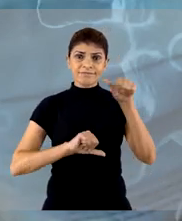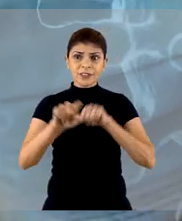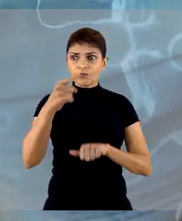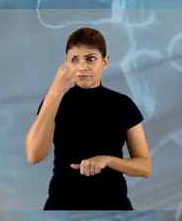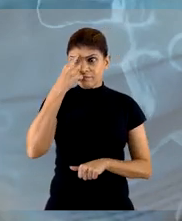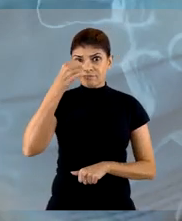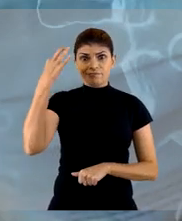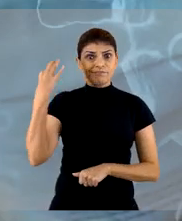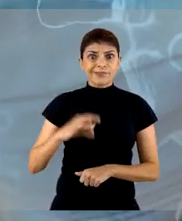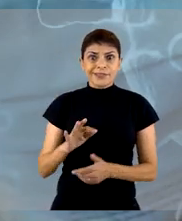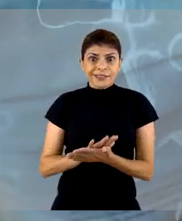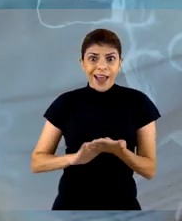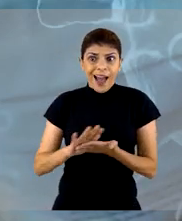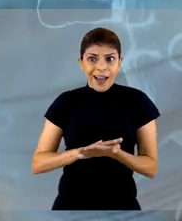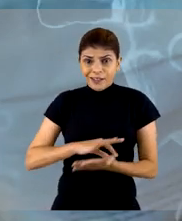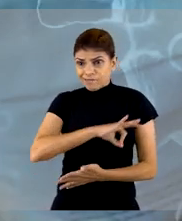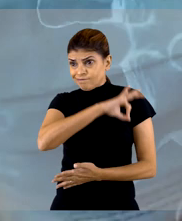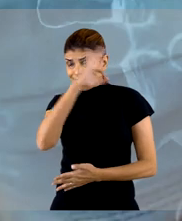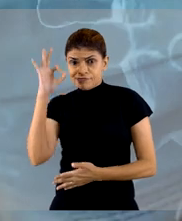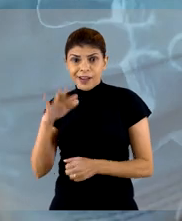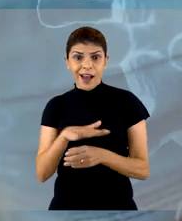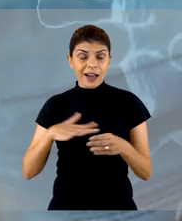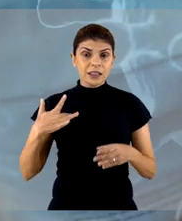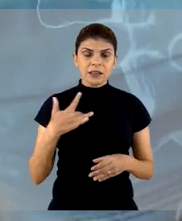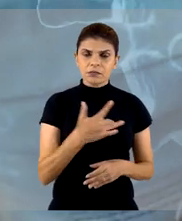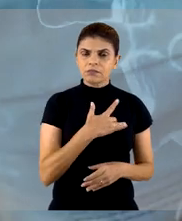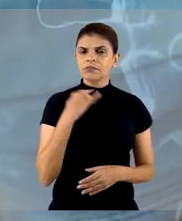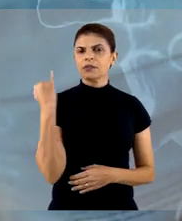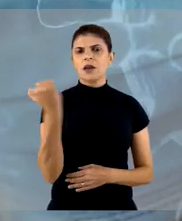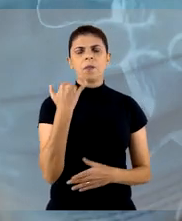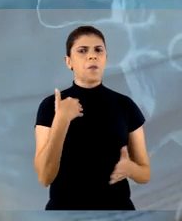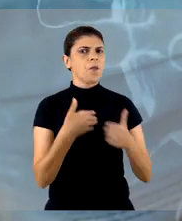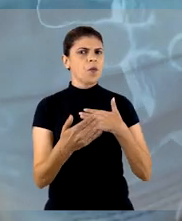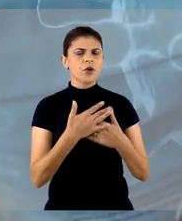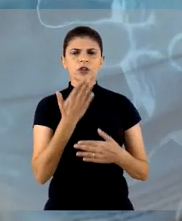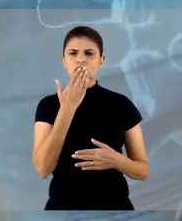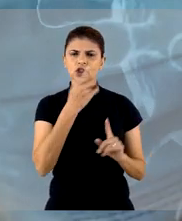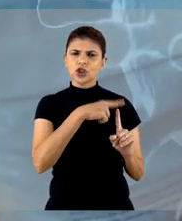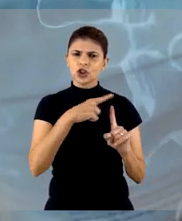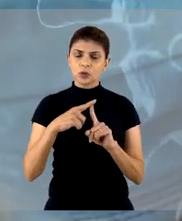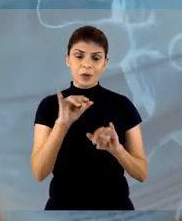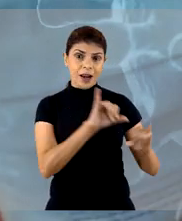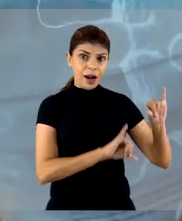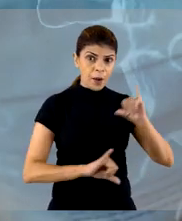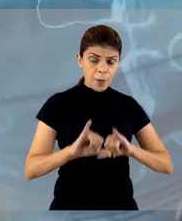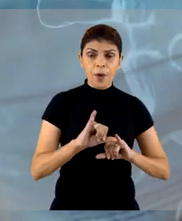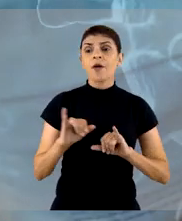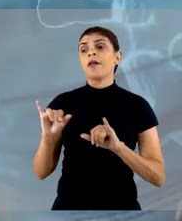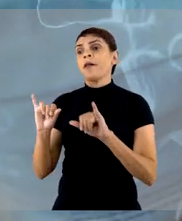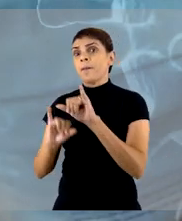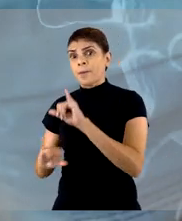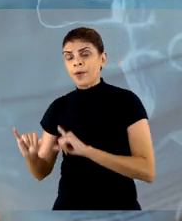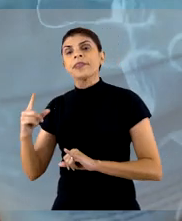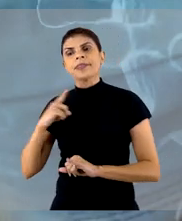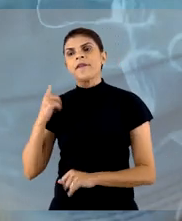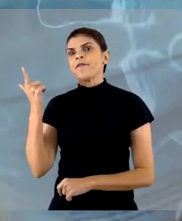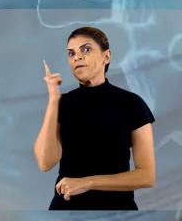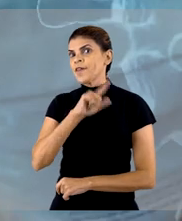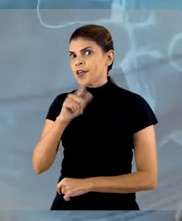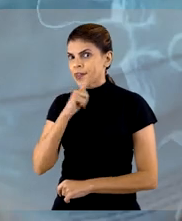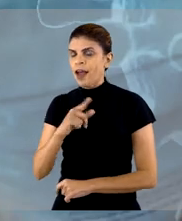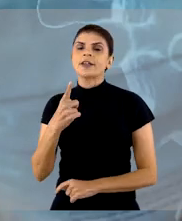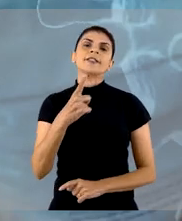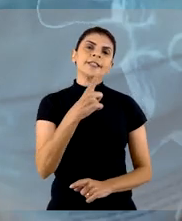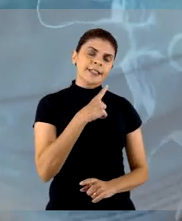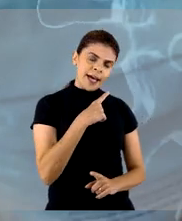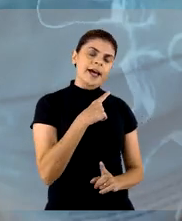é da área de saúde, é importante que você entenda que todo teste laboratorial tem vantagens e limitações. Tanto a